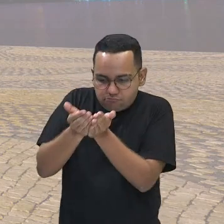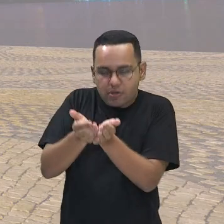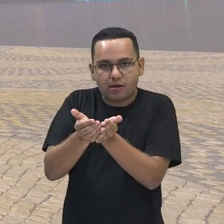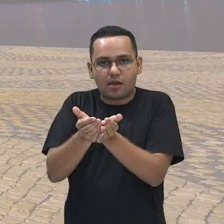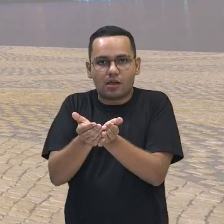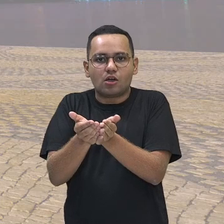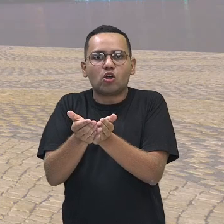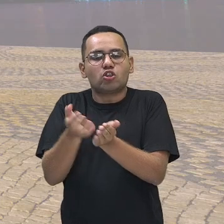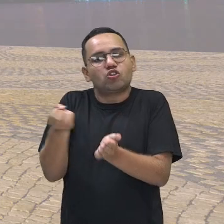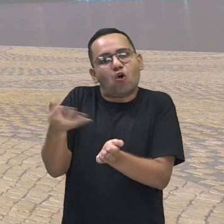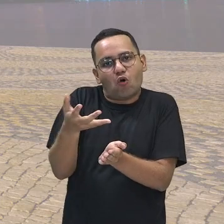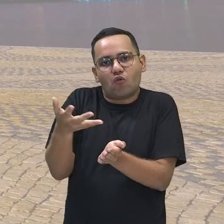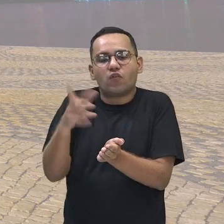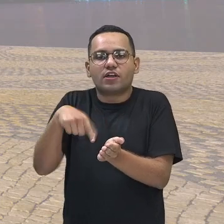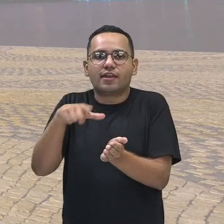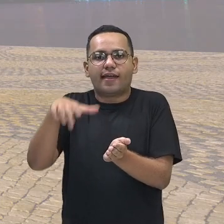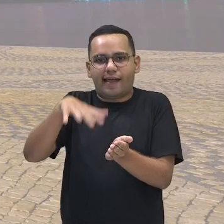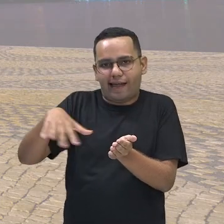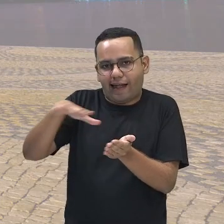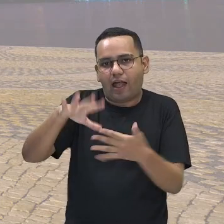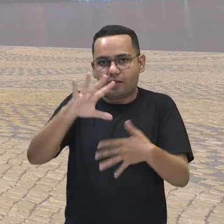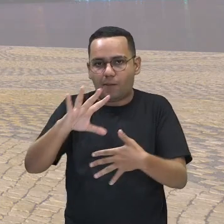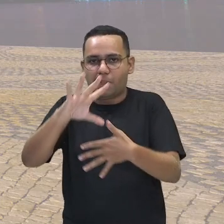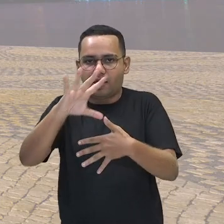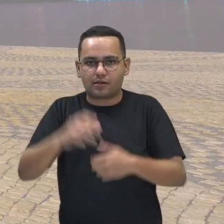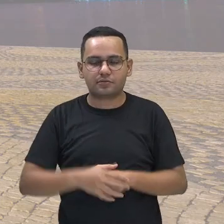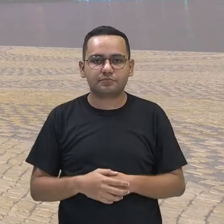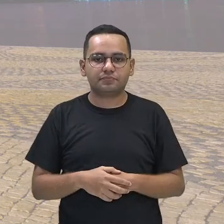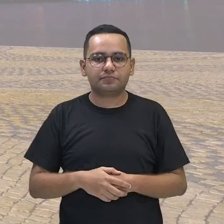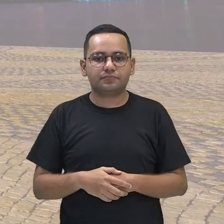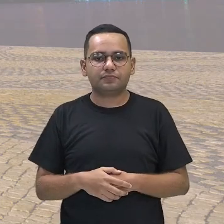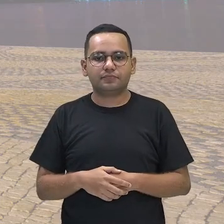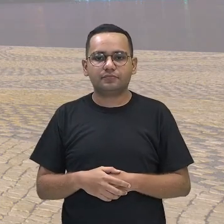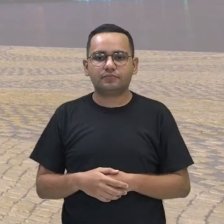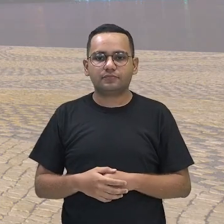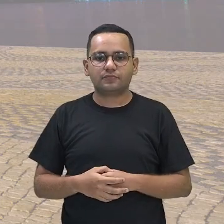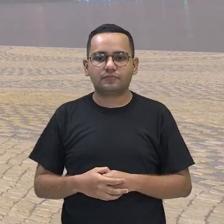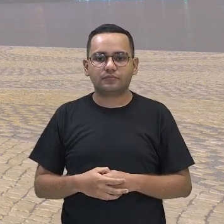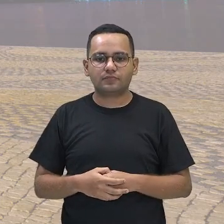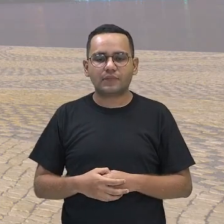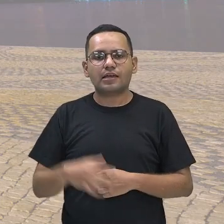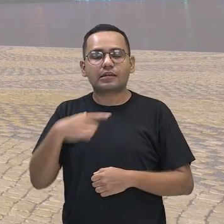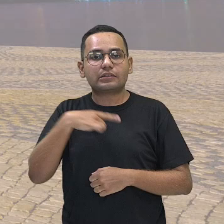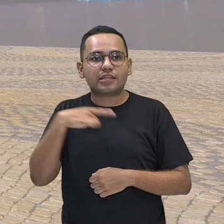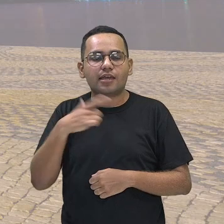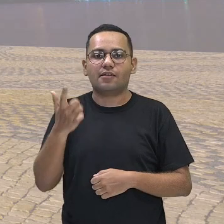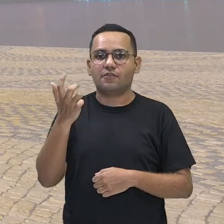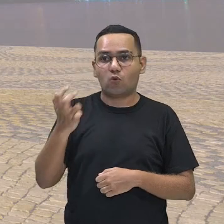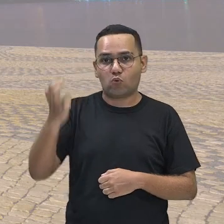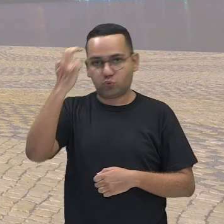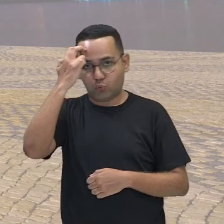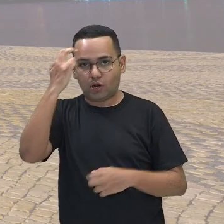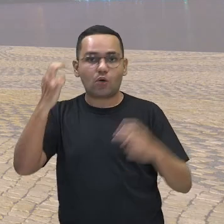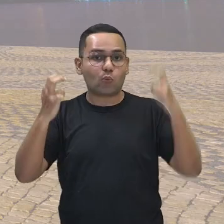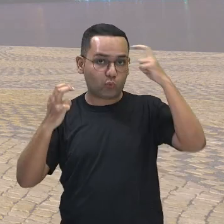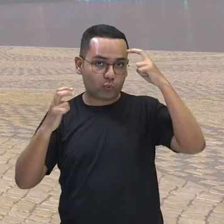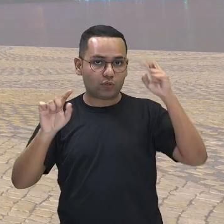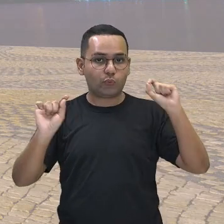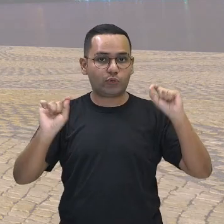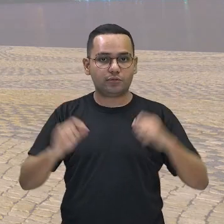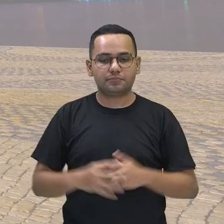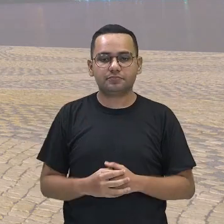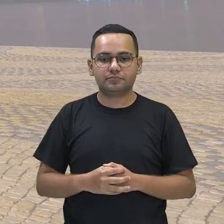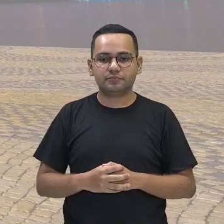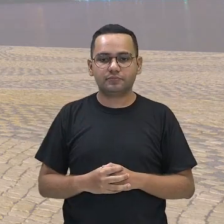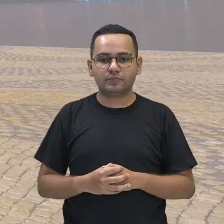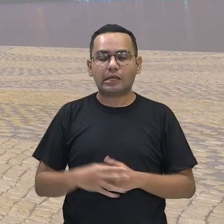como continente americano atualmente, vamos observar que houve ali o encontro dessas duas culturas, com benefícios